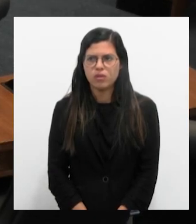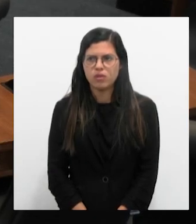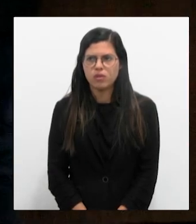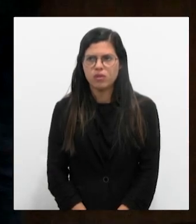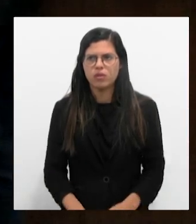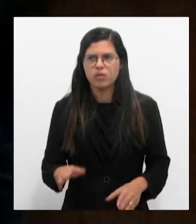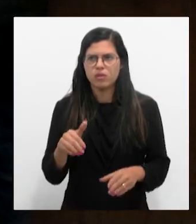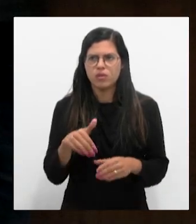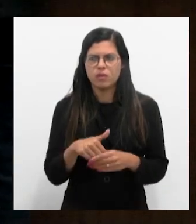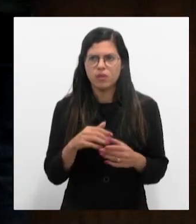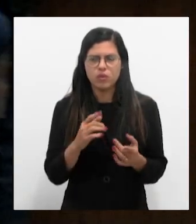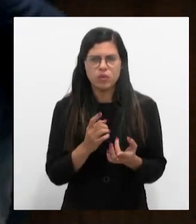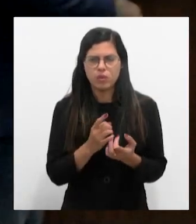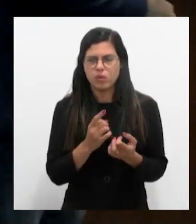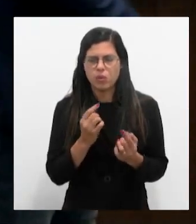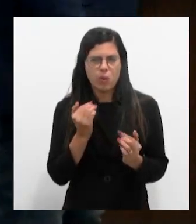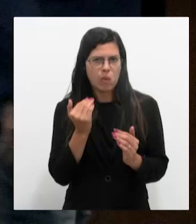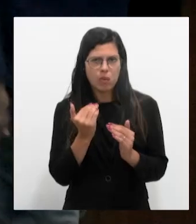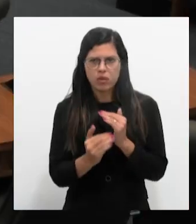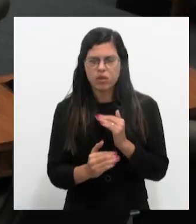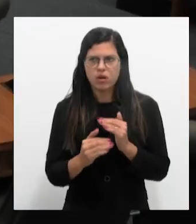Voto contrário da bancada do pessoal, presidente.